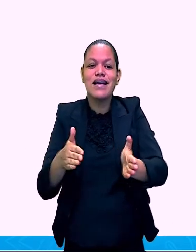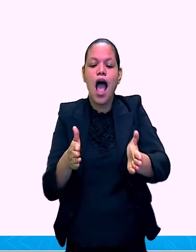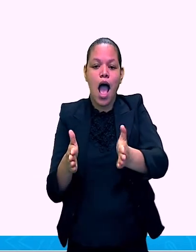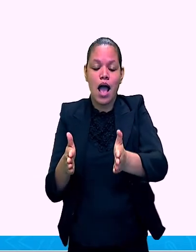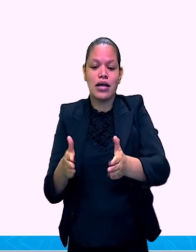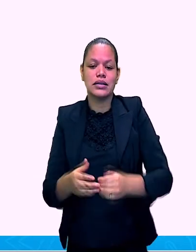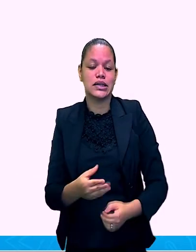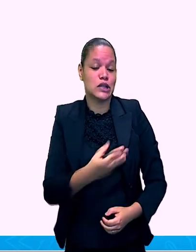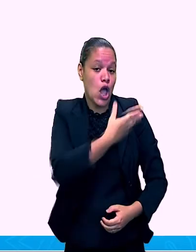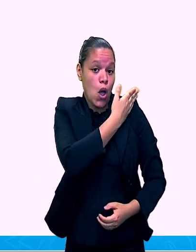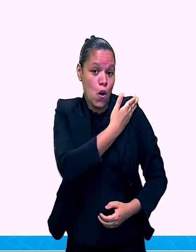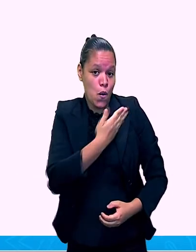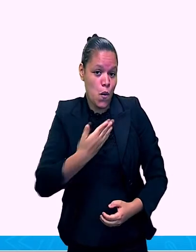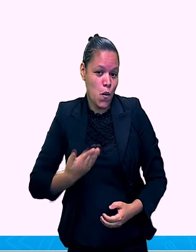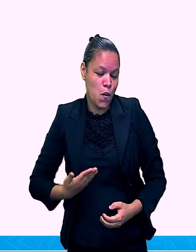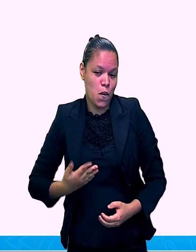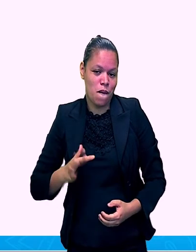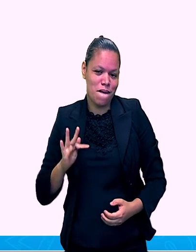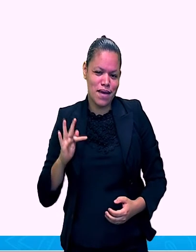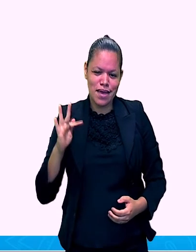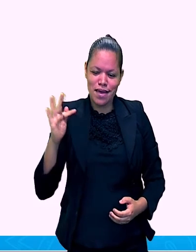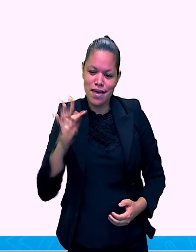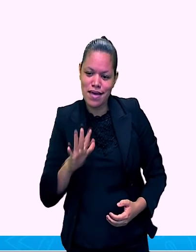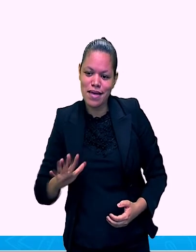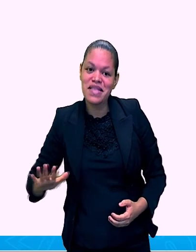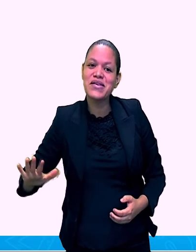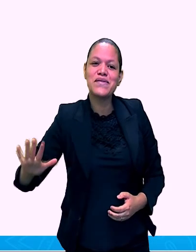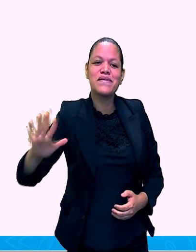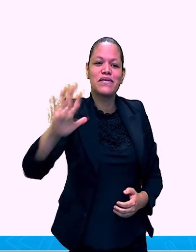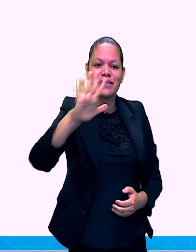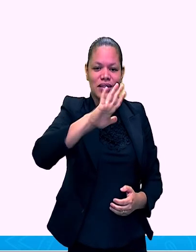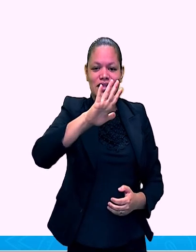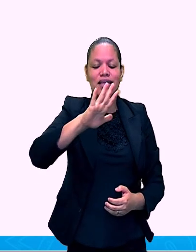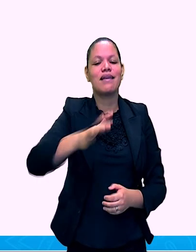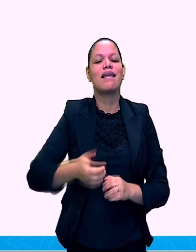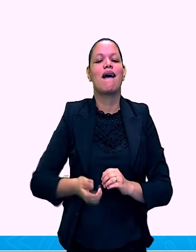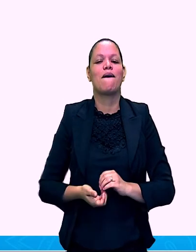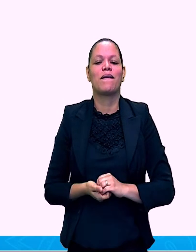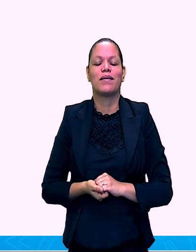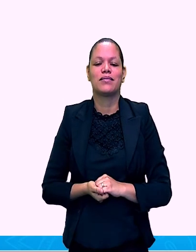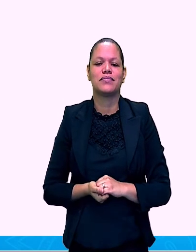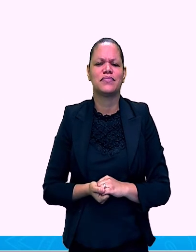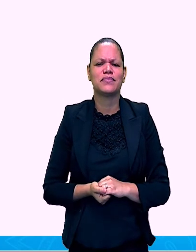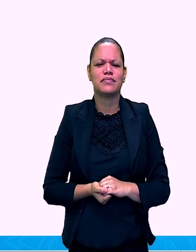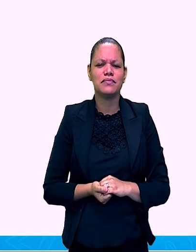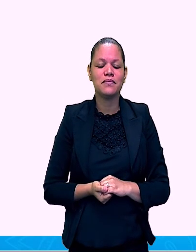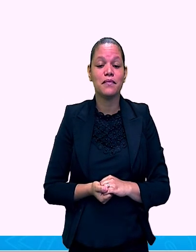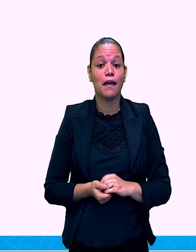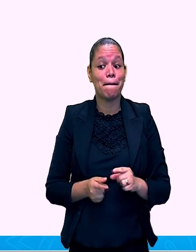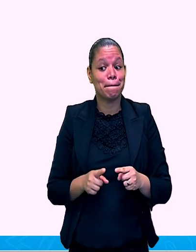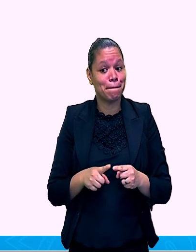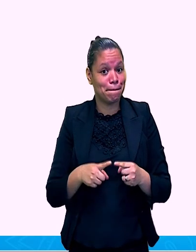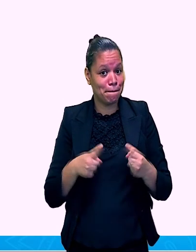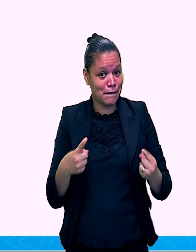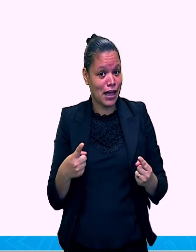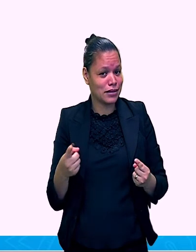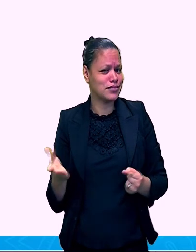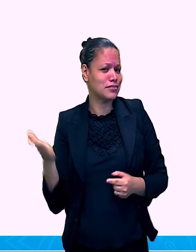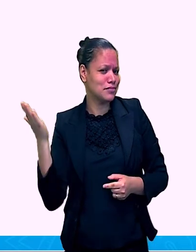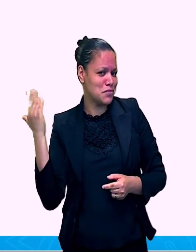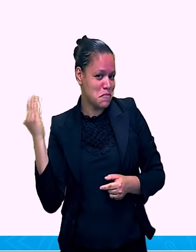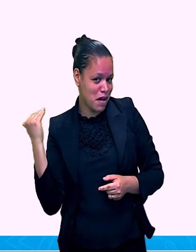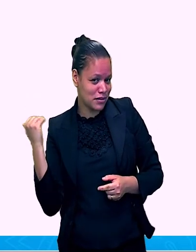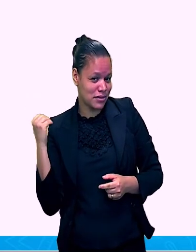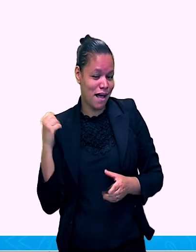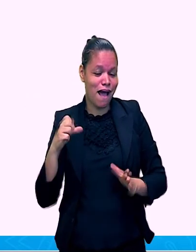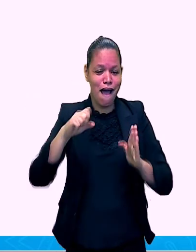nas nossas estradas. Mas nem sempre foi assim. Até o século XIX, o principal meio